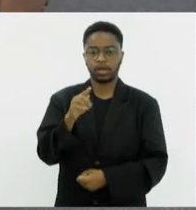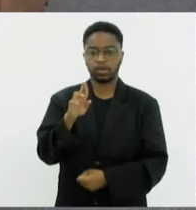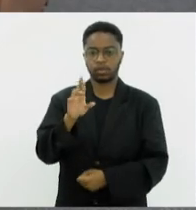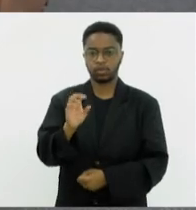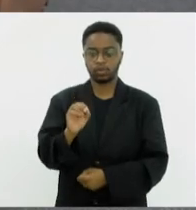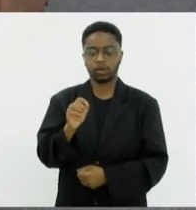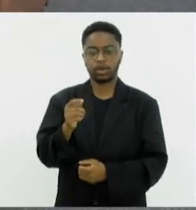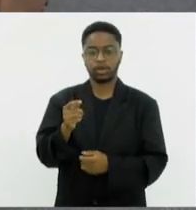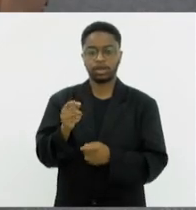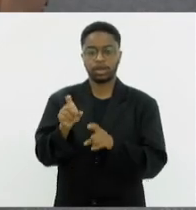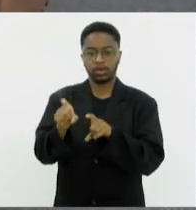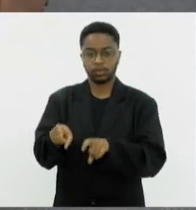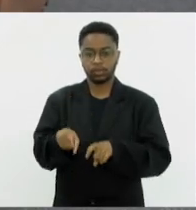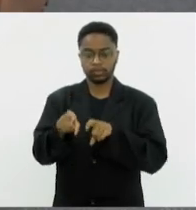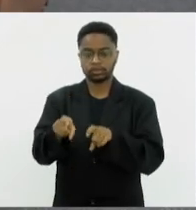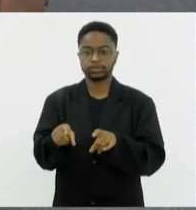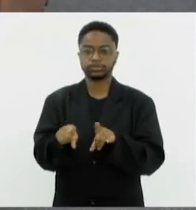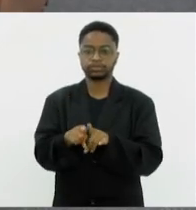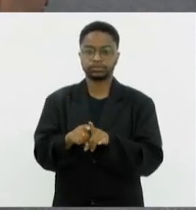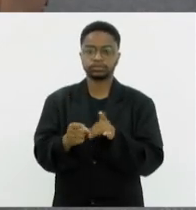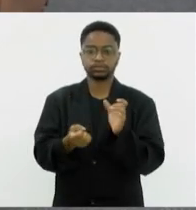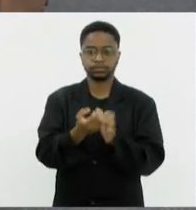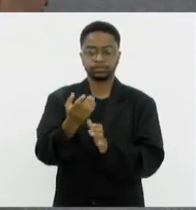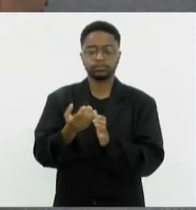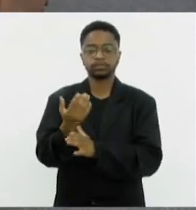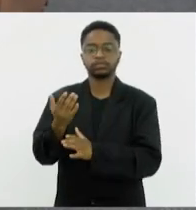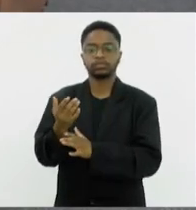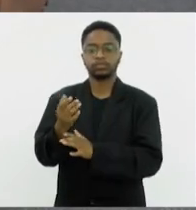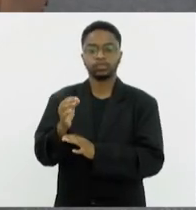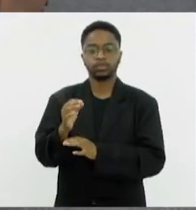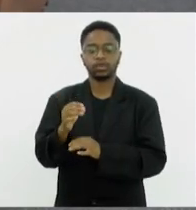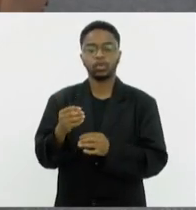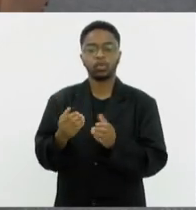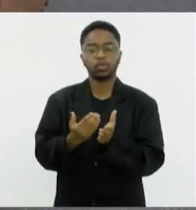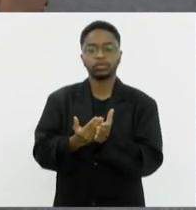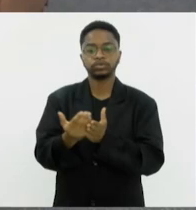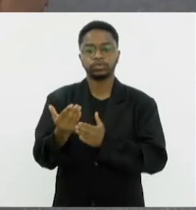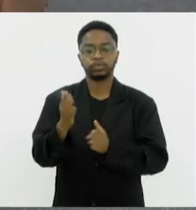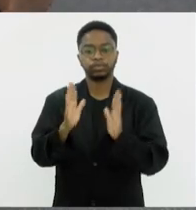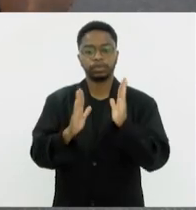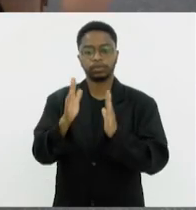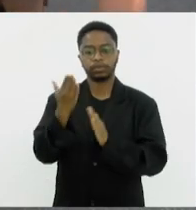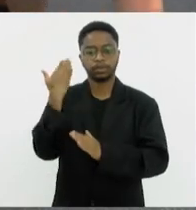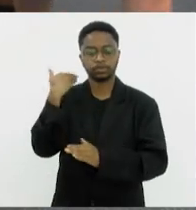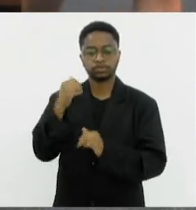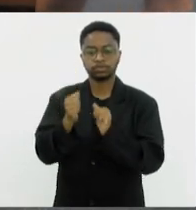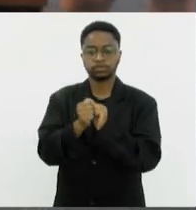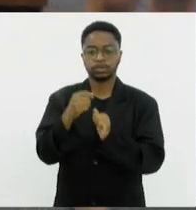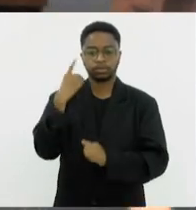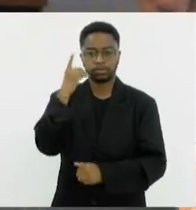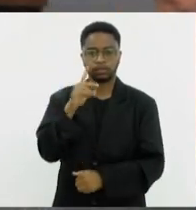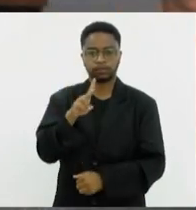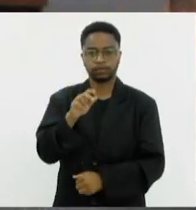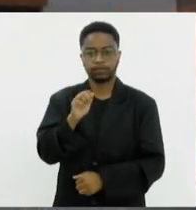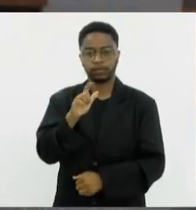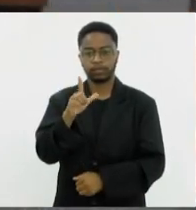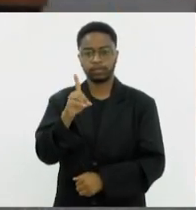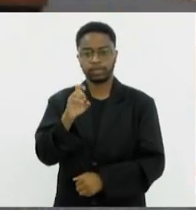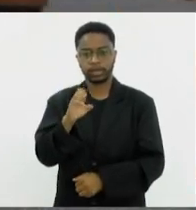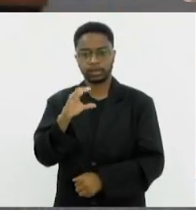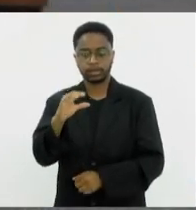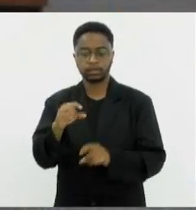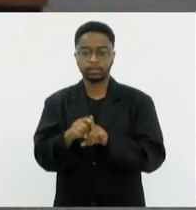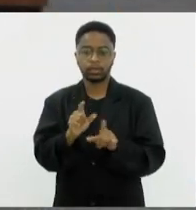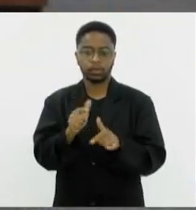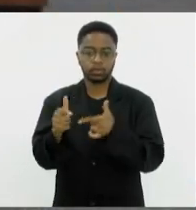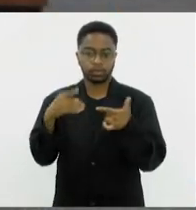produção orgânica, processo que a gente já vem construindo desde o mandato passado, junto com o deputado Valdec, junto com outros deputados, que